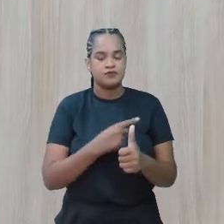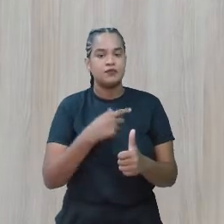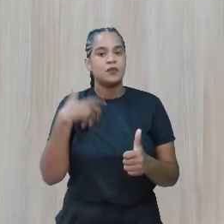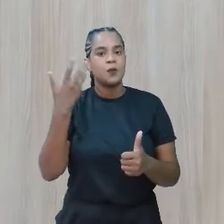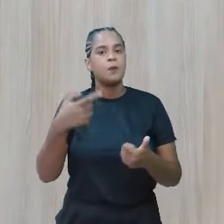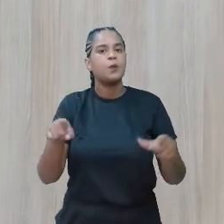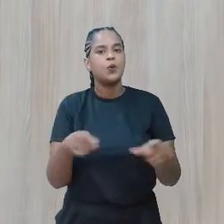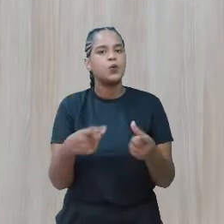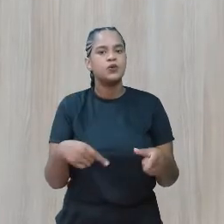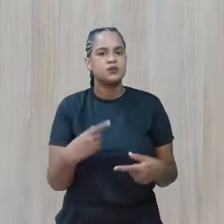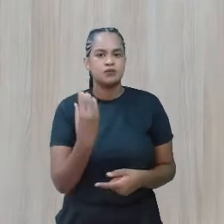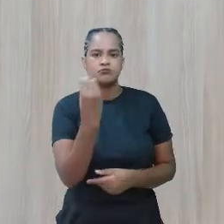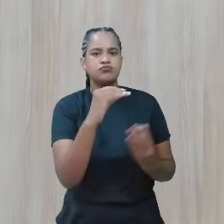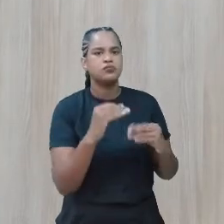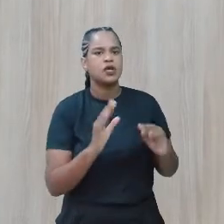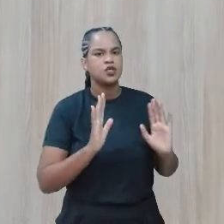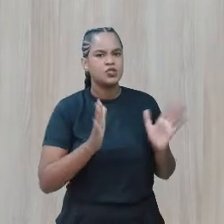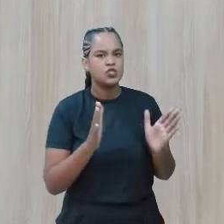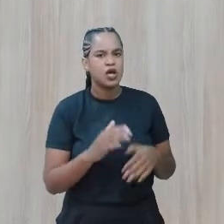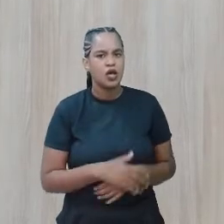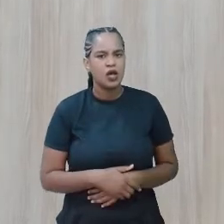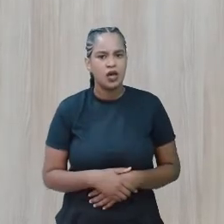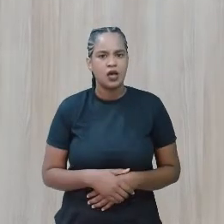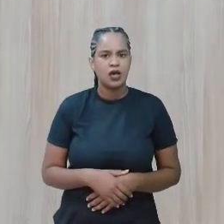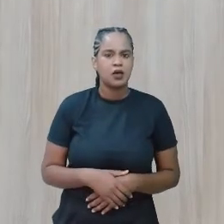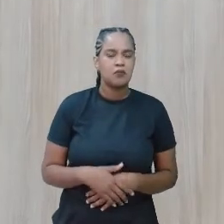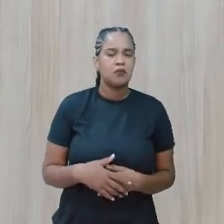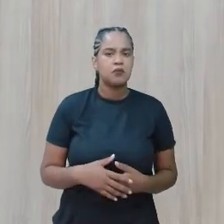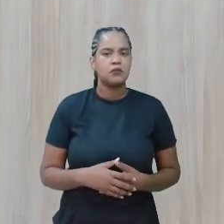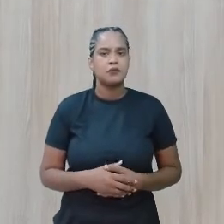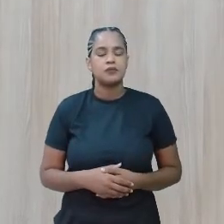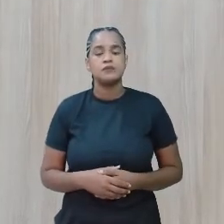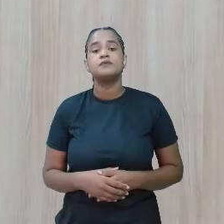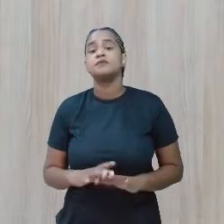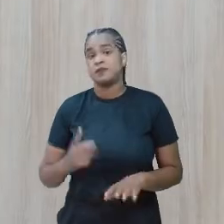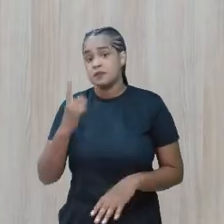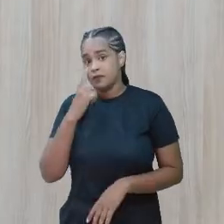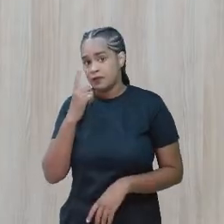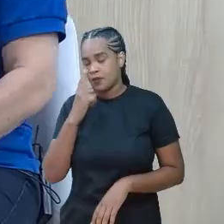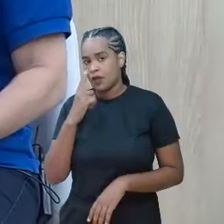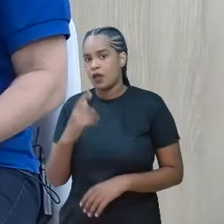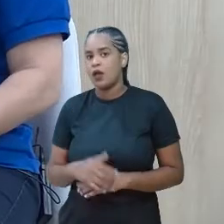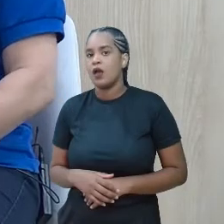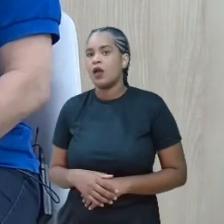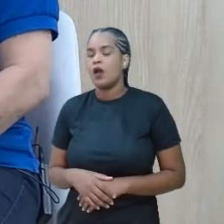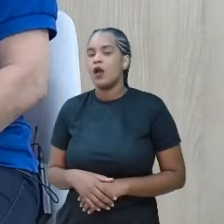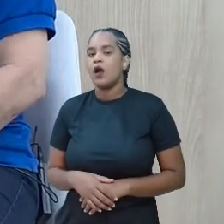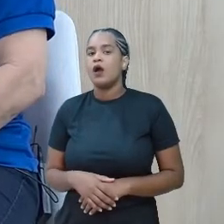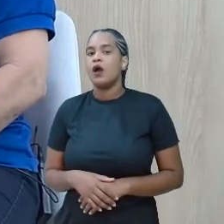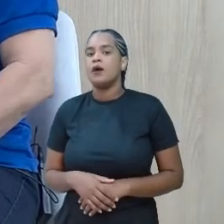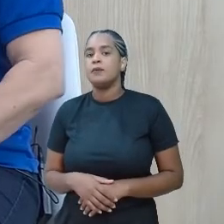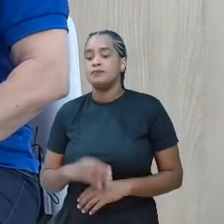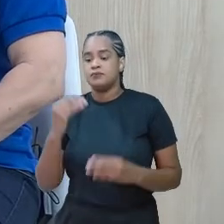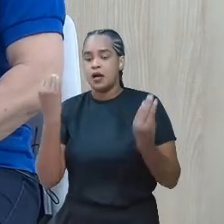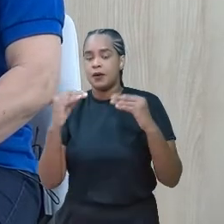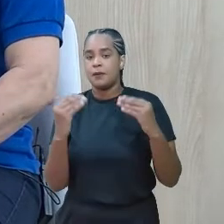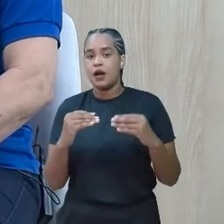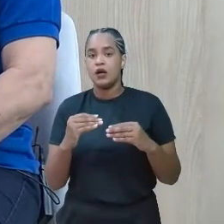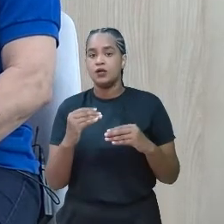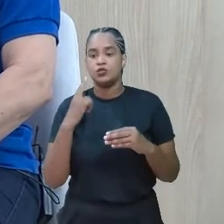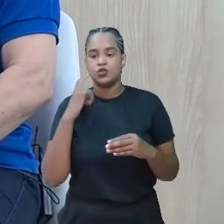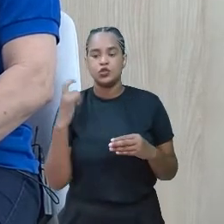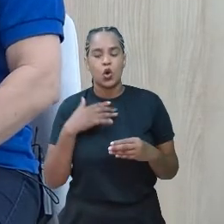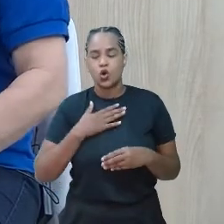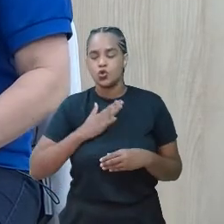alguma coisa? Não sei. Eu acho que se tivesse alguém colocado, a professora ia chamar. Eles colocaram sons desagradáveis, professora Isabel. Eles